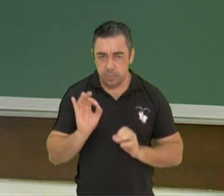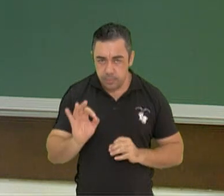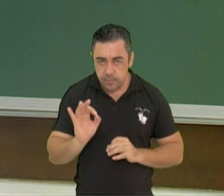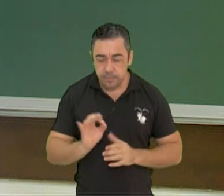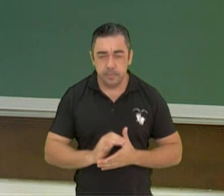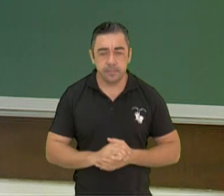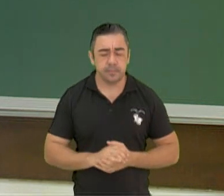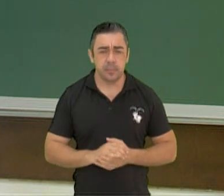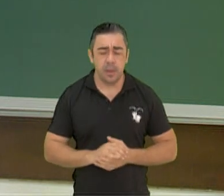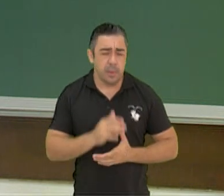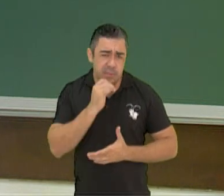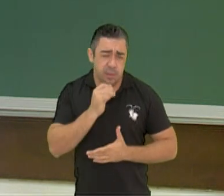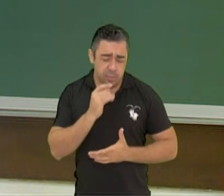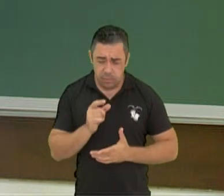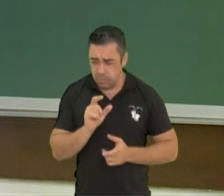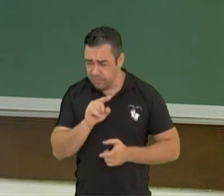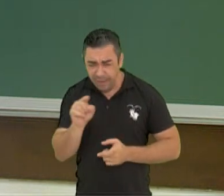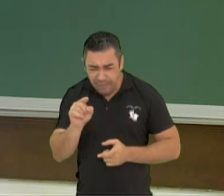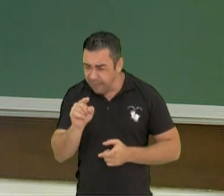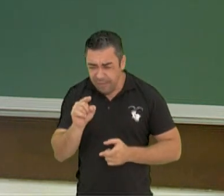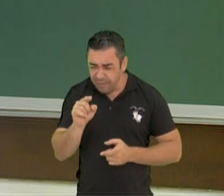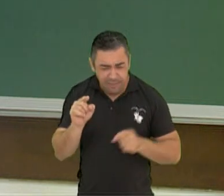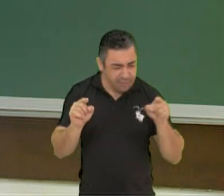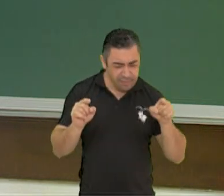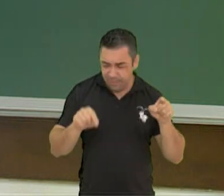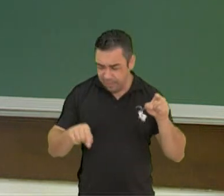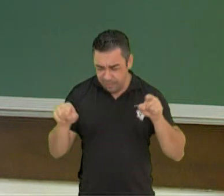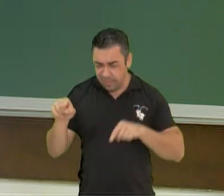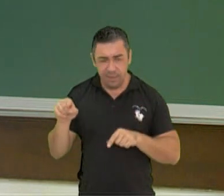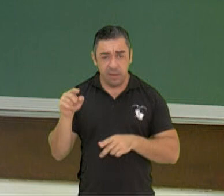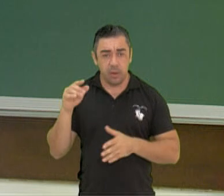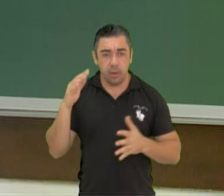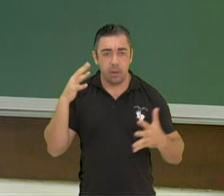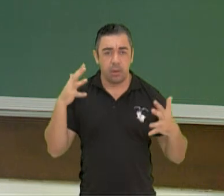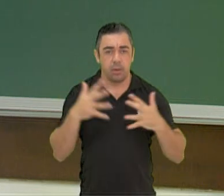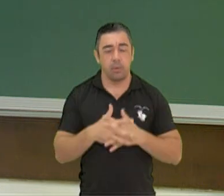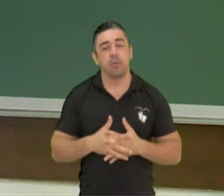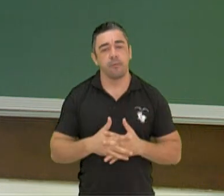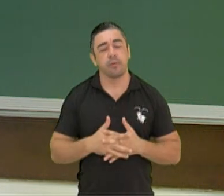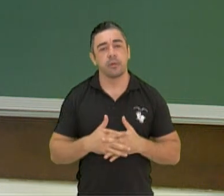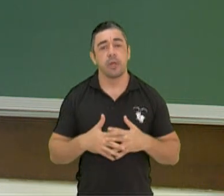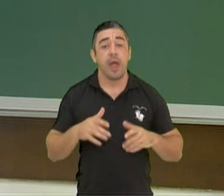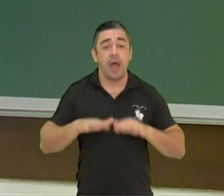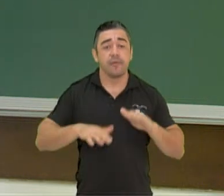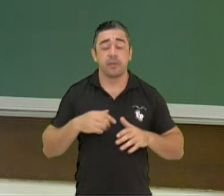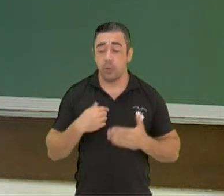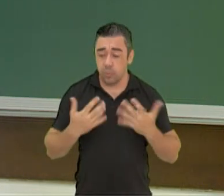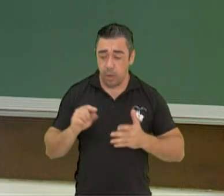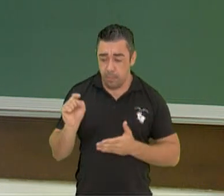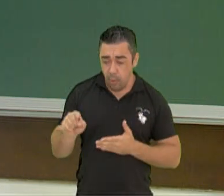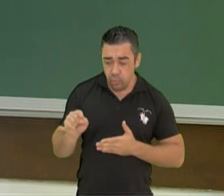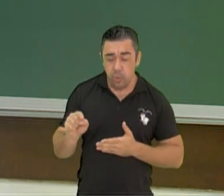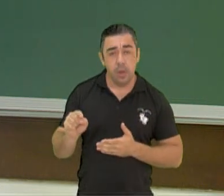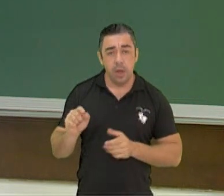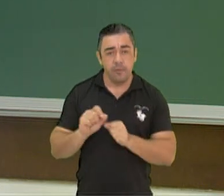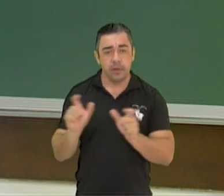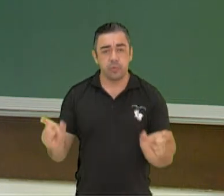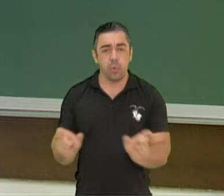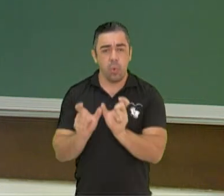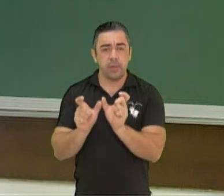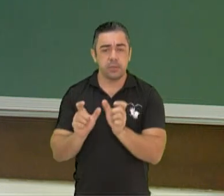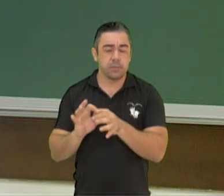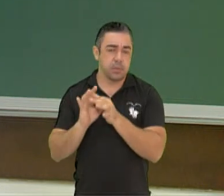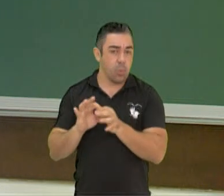perfeito? Para que não fique ali, né? Eu não posso parar de qualquer jeito. Então, às vezes eu não quero dar um ponto, então vou utilizar ali um